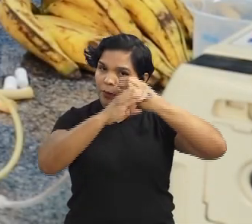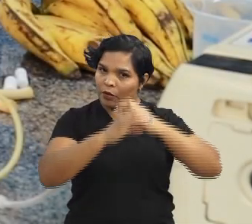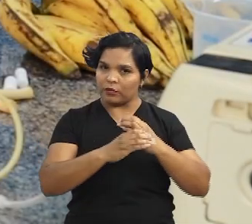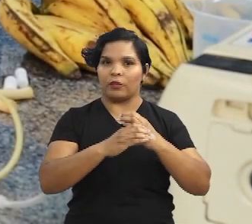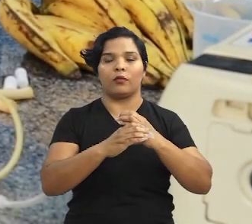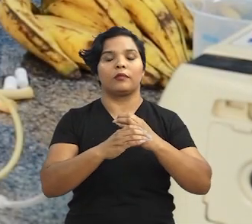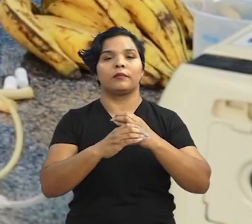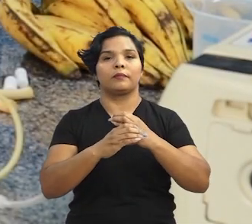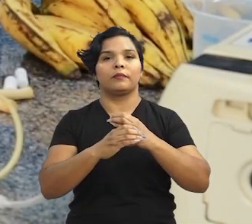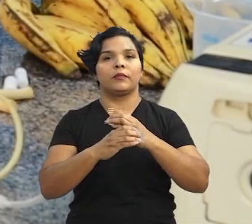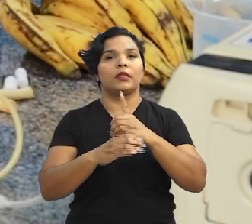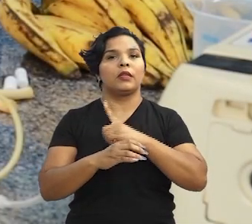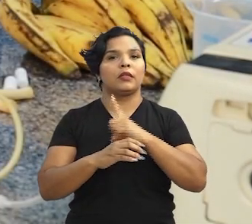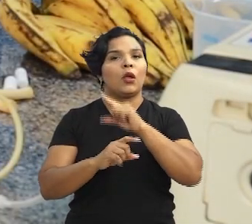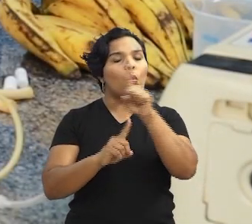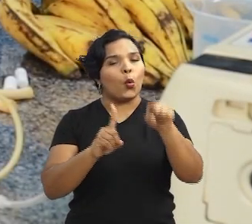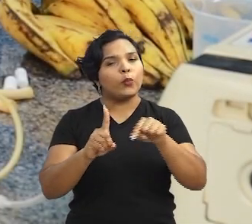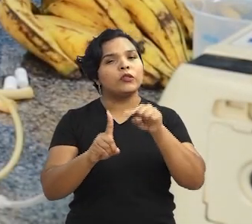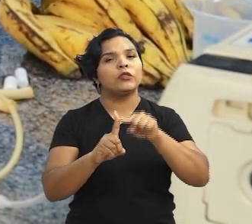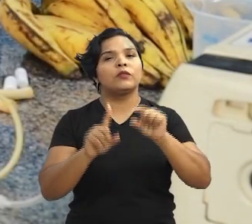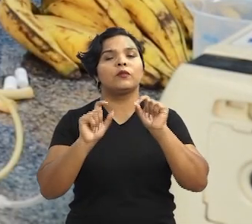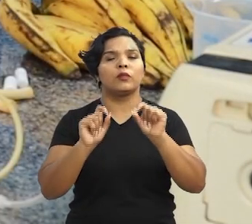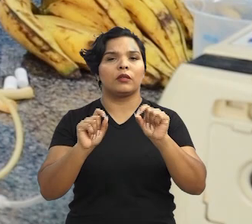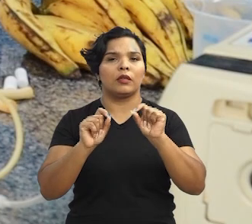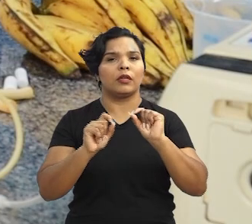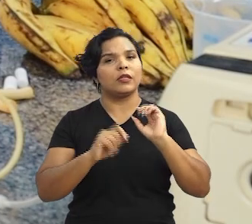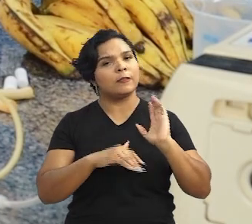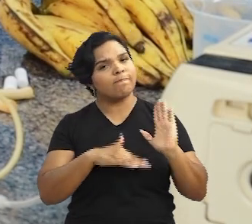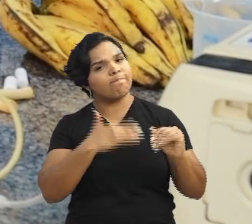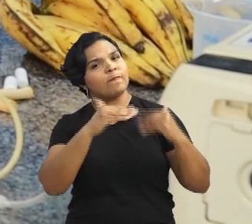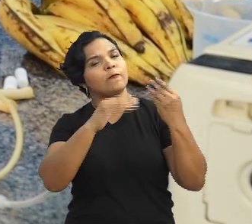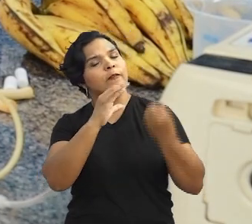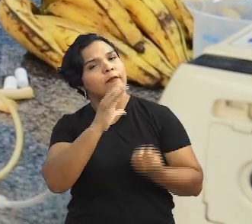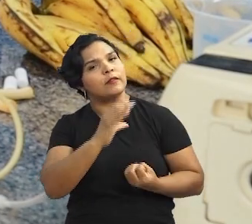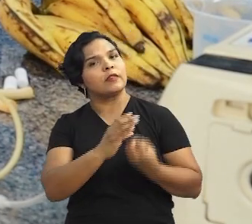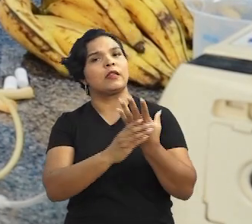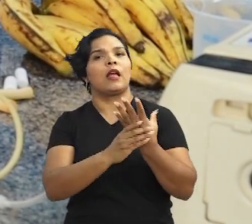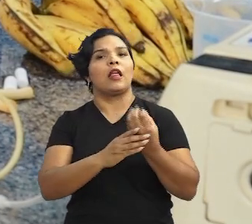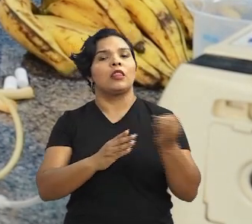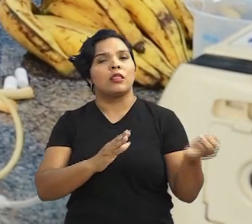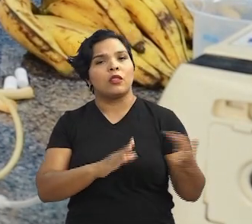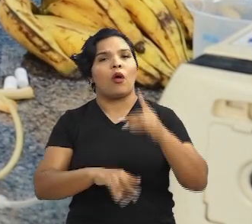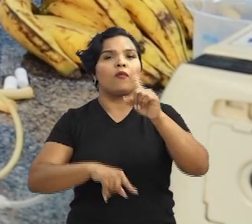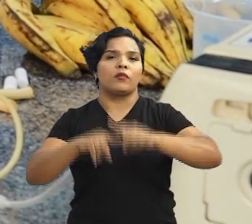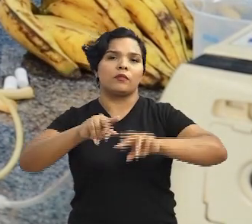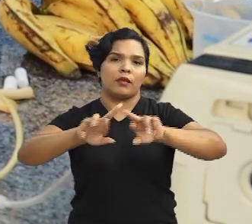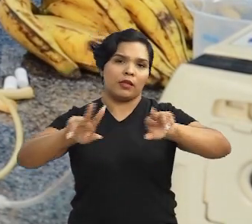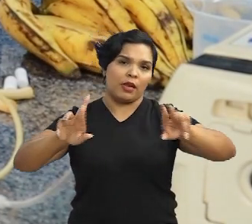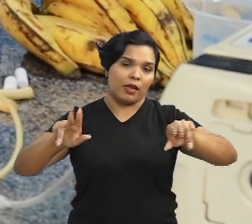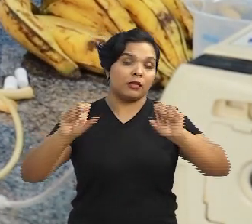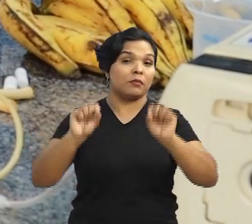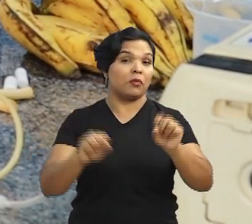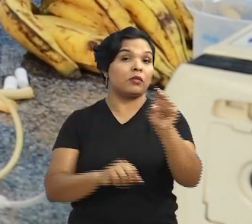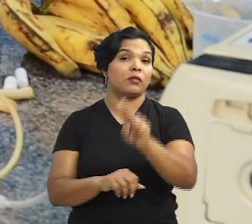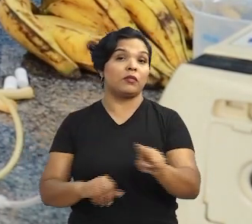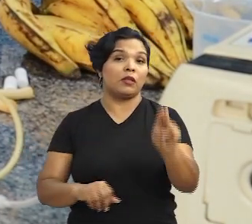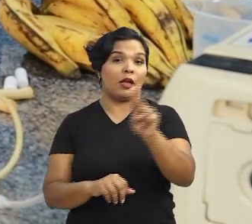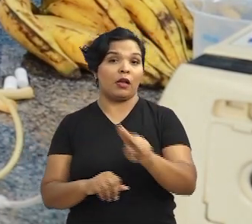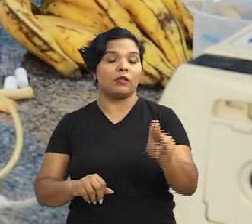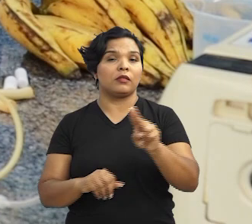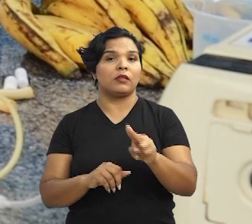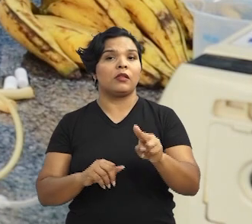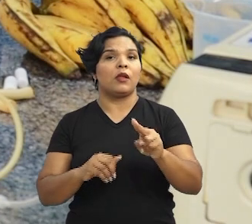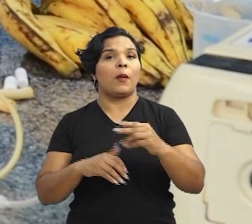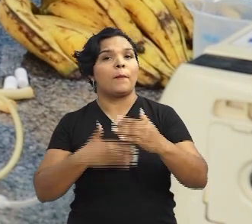laboratório, onde a gente tem como objetivos desenvolver novos materiais que podem ser